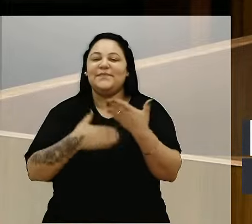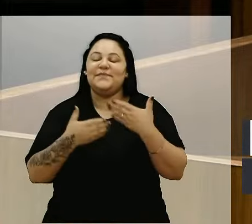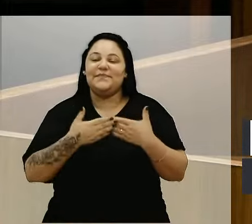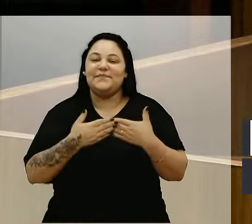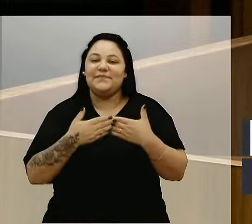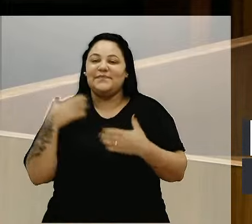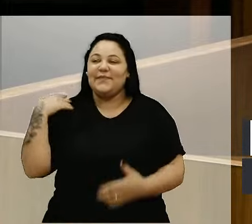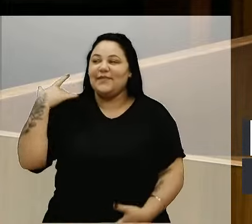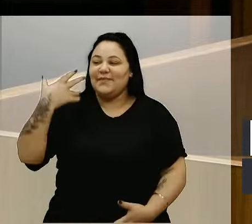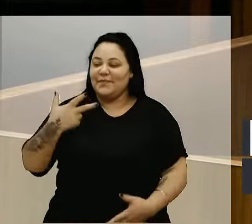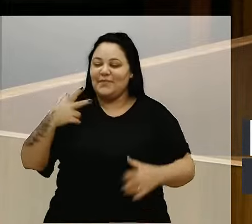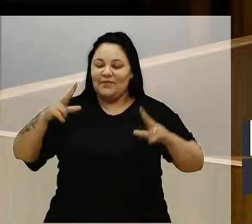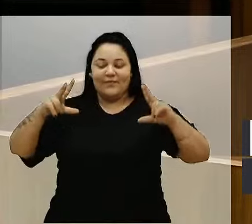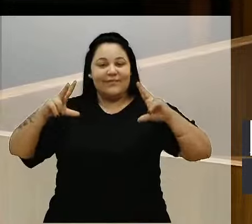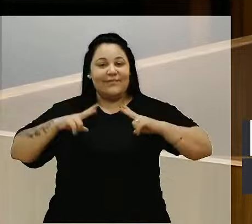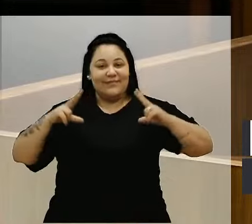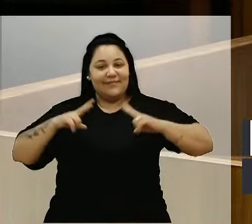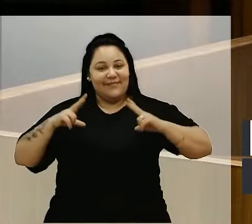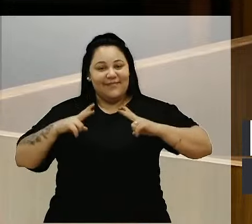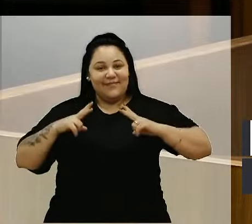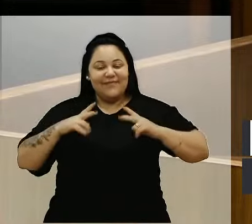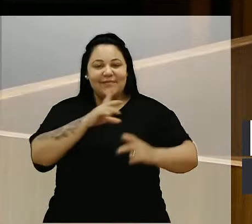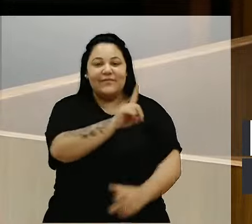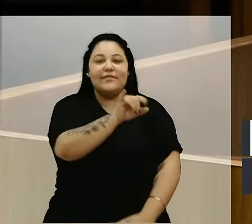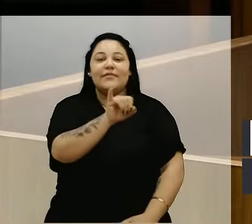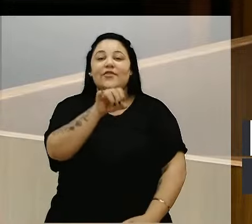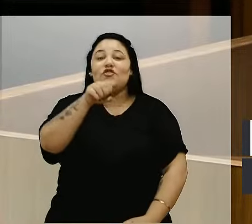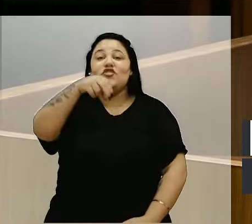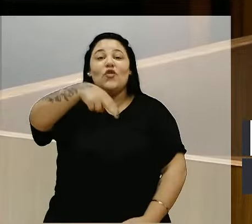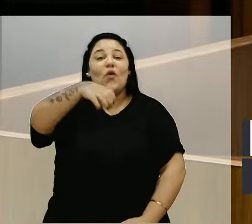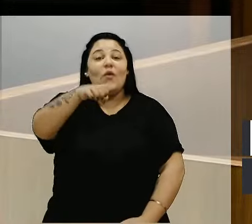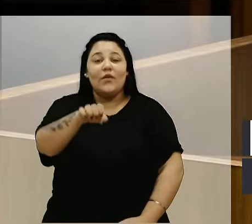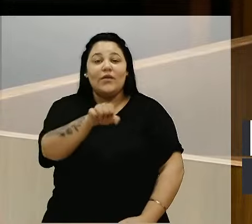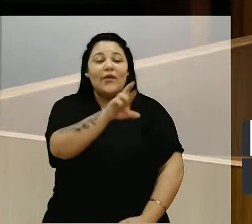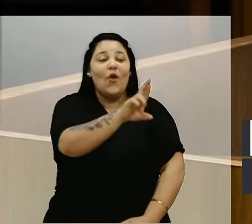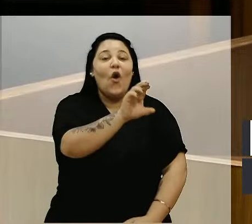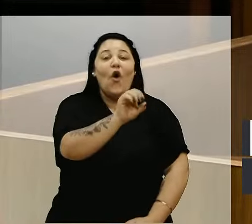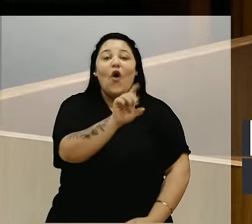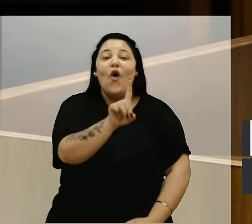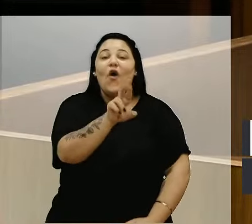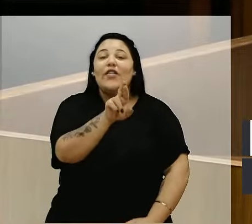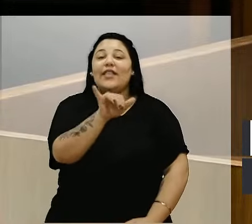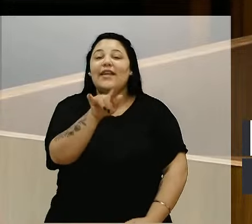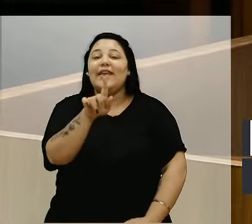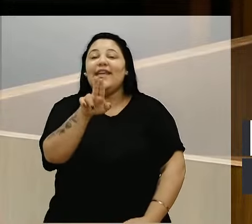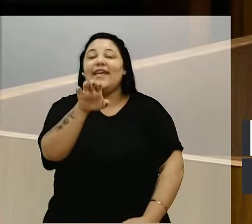e profissional. Dione Rodrigues da Silva, que orgulho